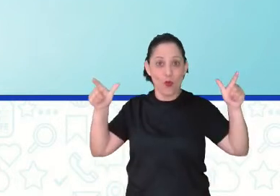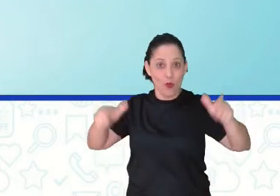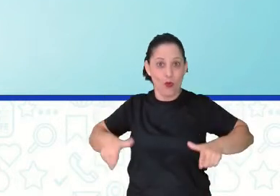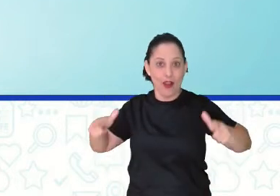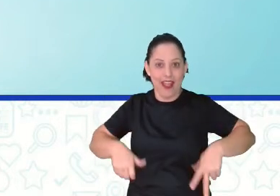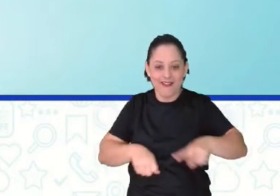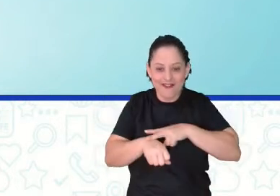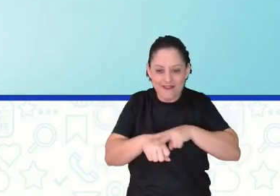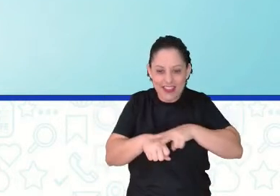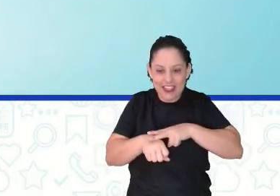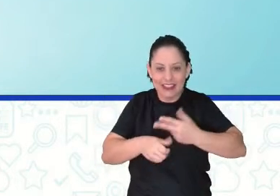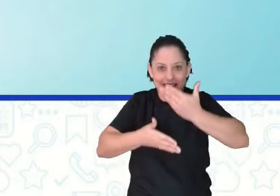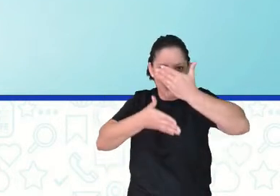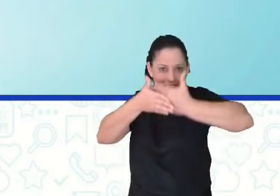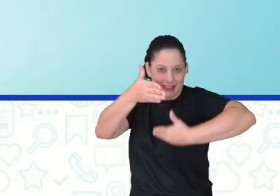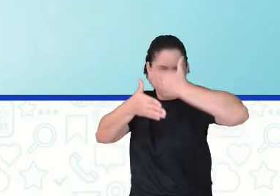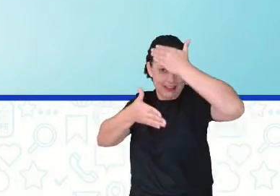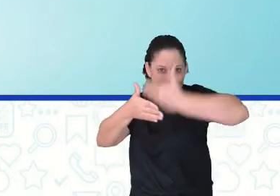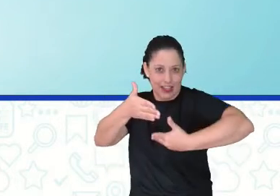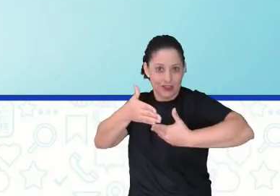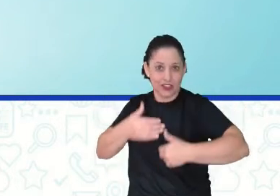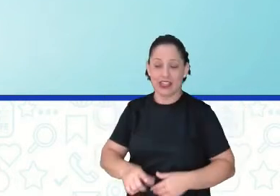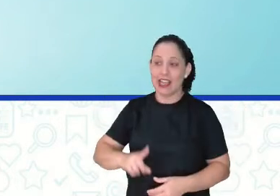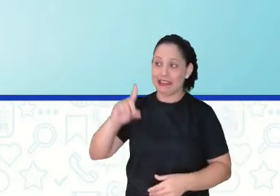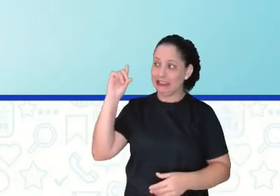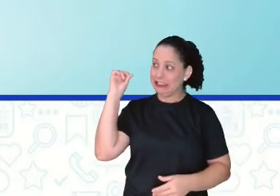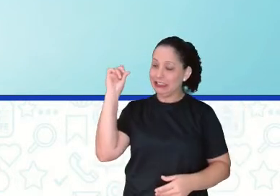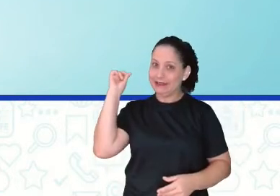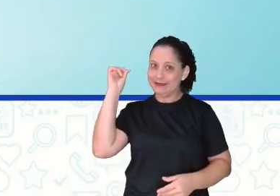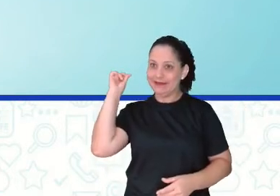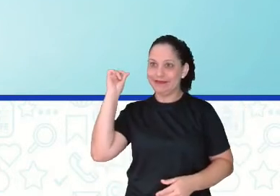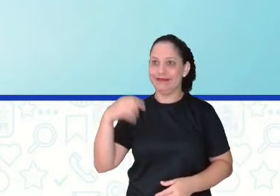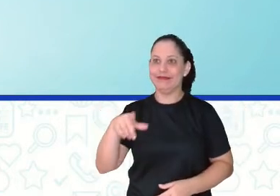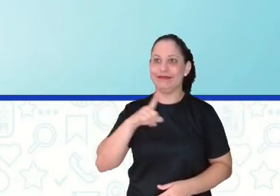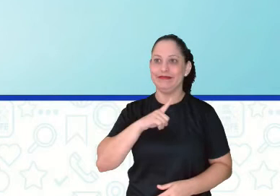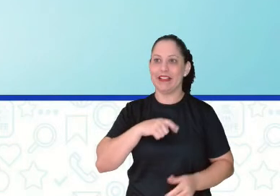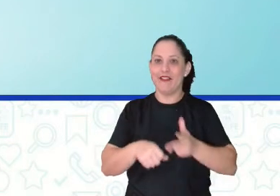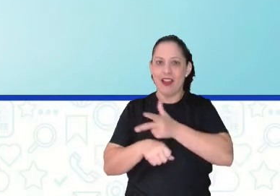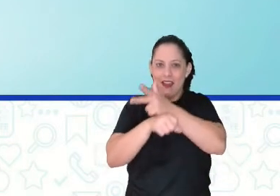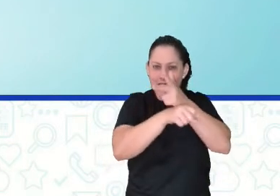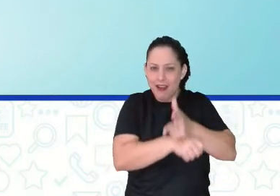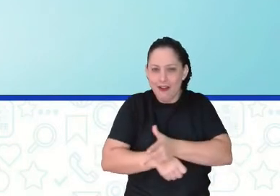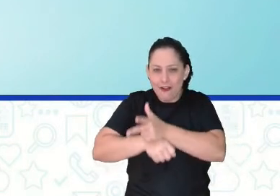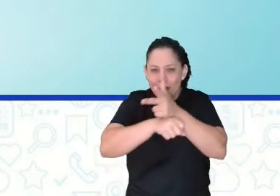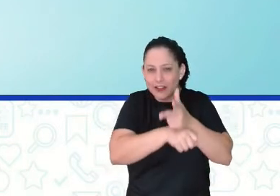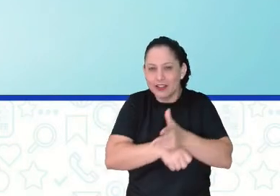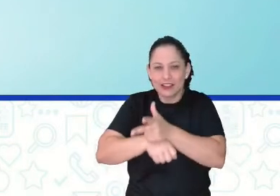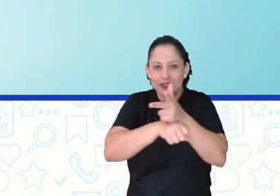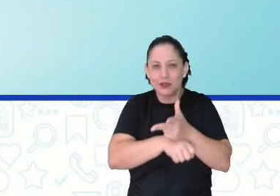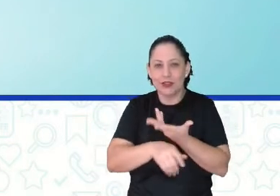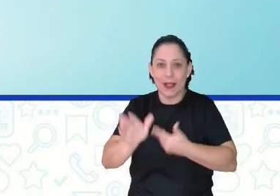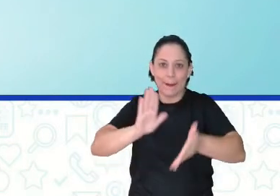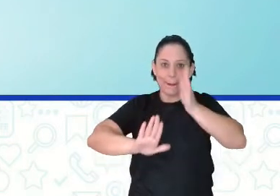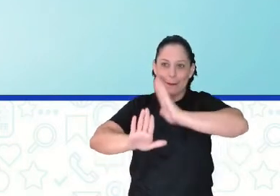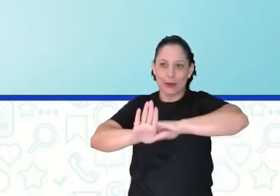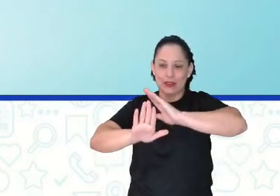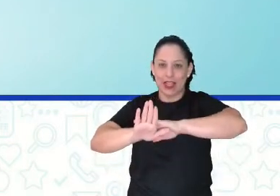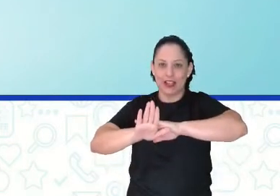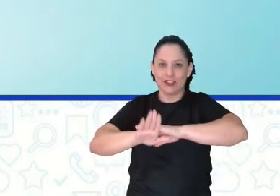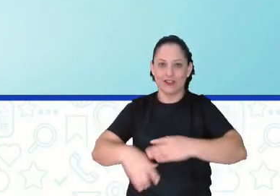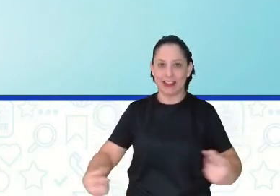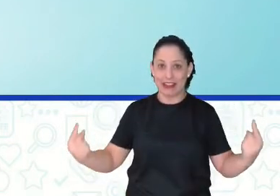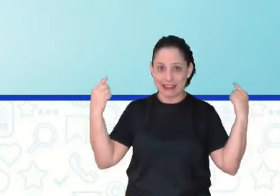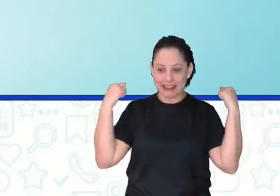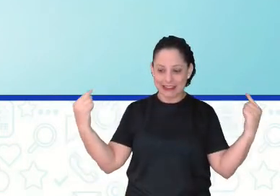key. Então, aqui é que vem a mágica. Eu estava gravando nessa parede e essa imagem estava sendo trocada